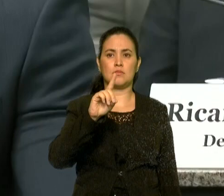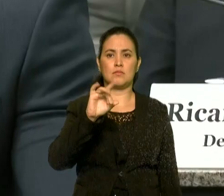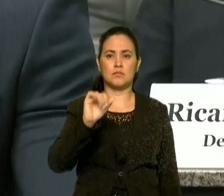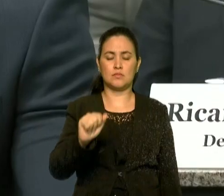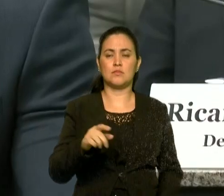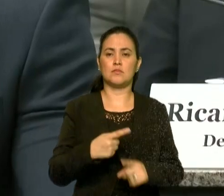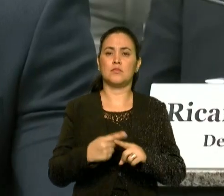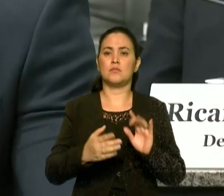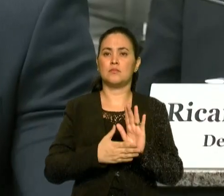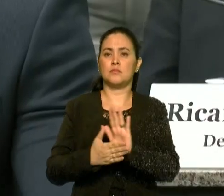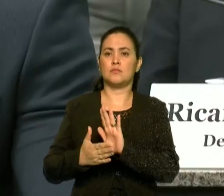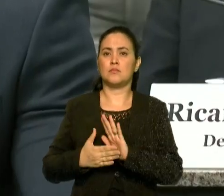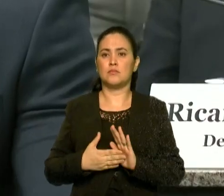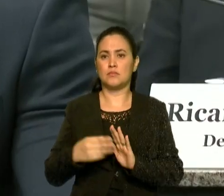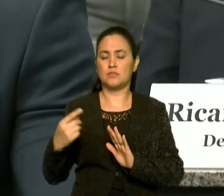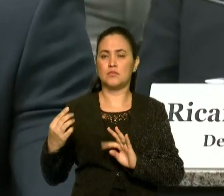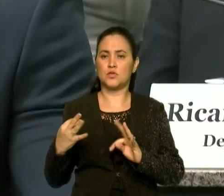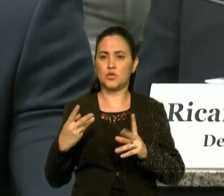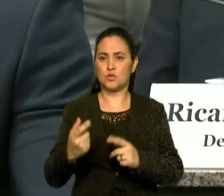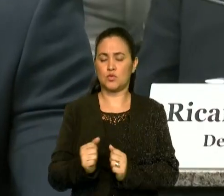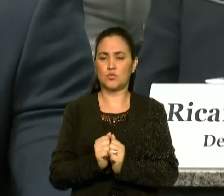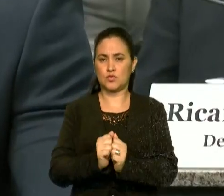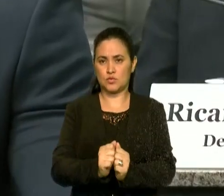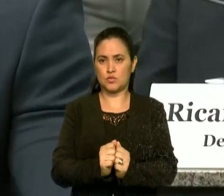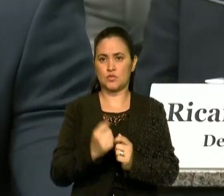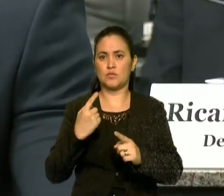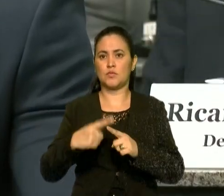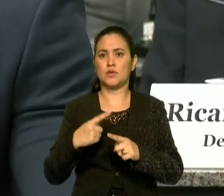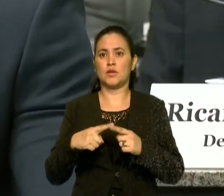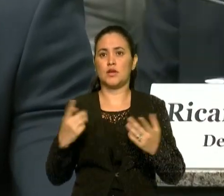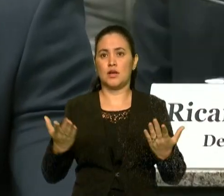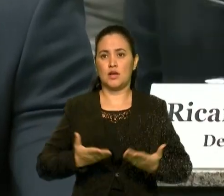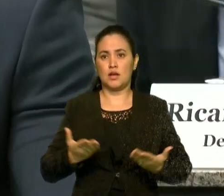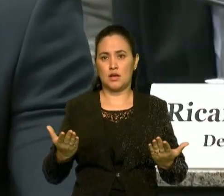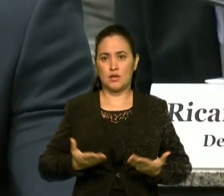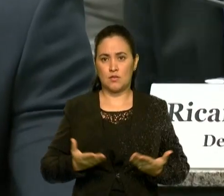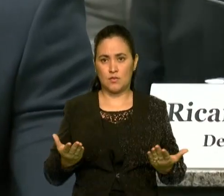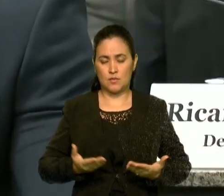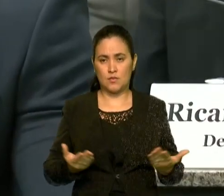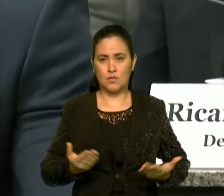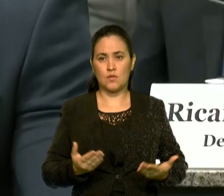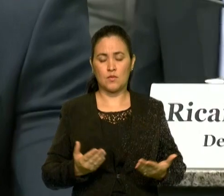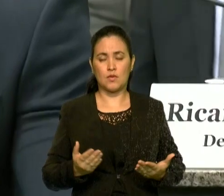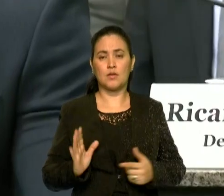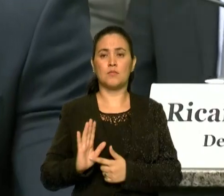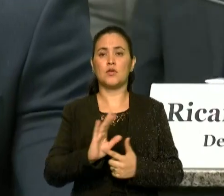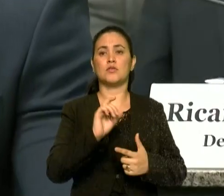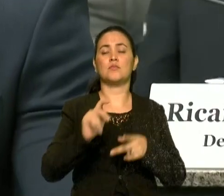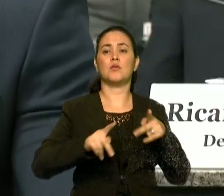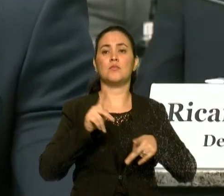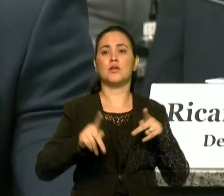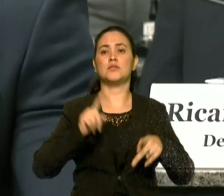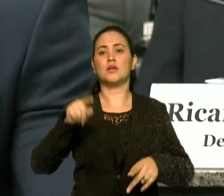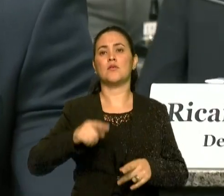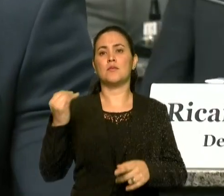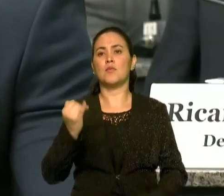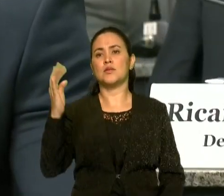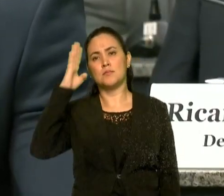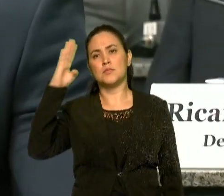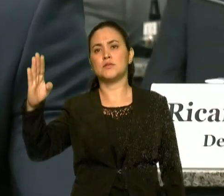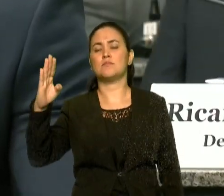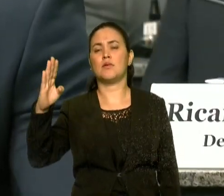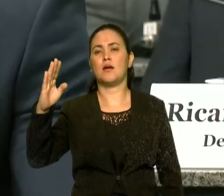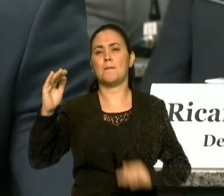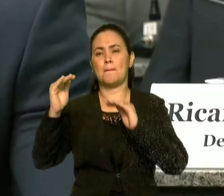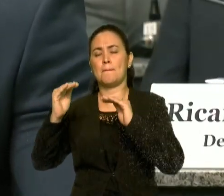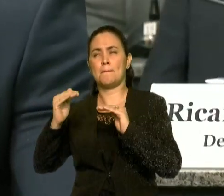iniciativa, por estar aqui todo mundo junto, por estar aqui nessa hora, dizendo que o povo é prioridade acima dos nossos interesses políticos. Lá na cidade de